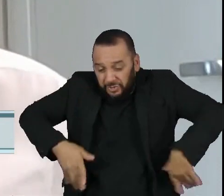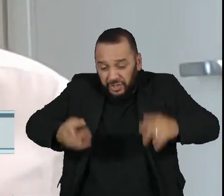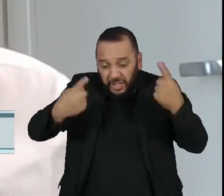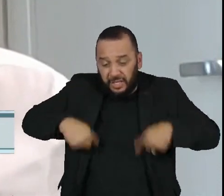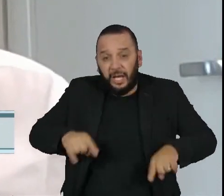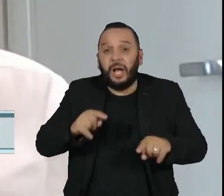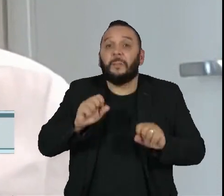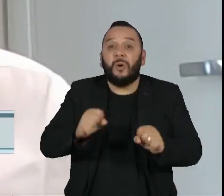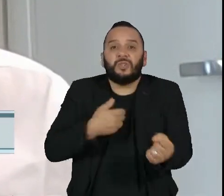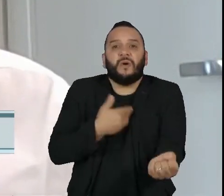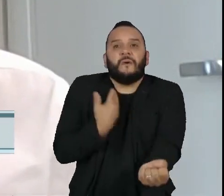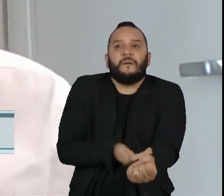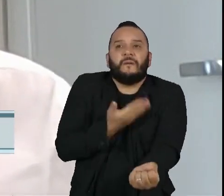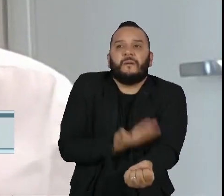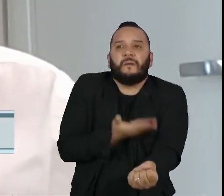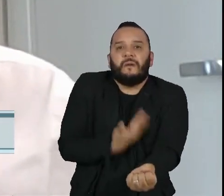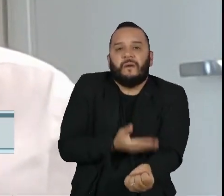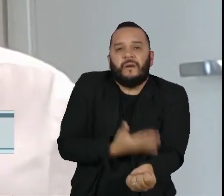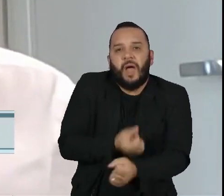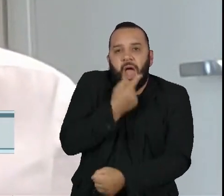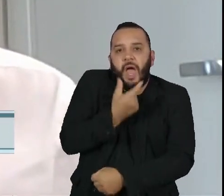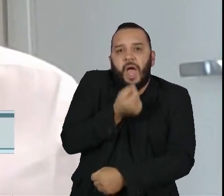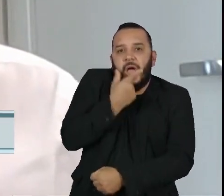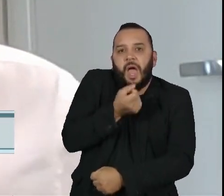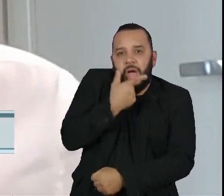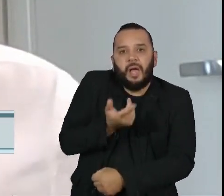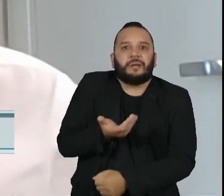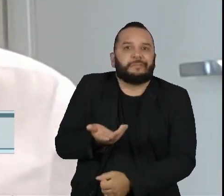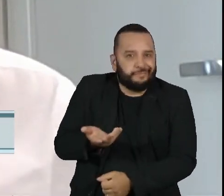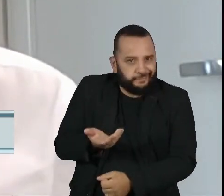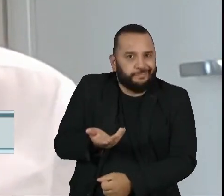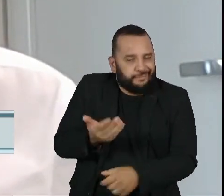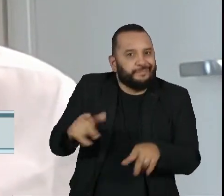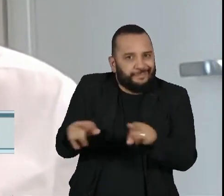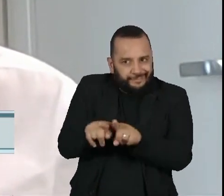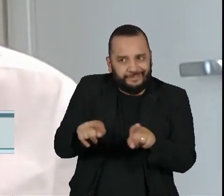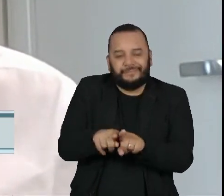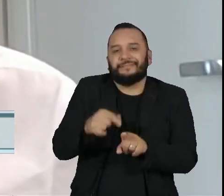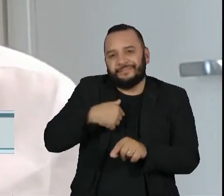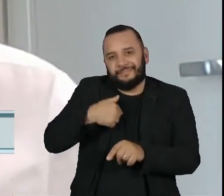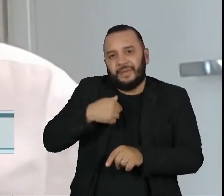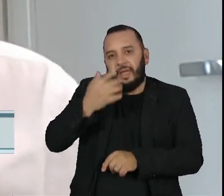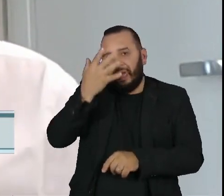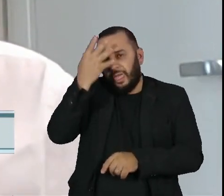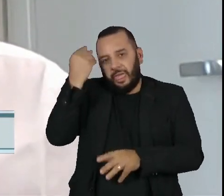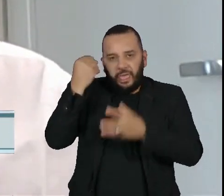dependência, há o risco de problemas de memória e vários outros riscos.